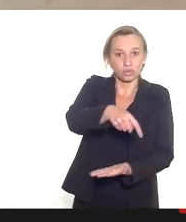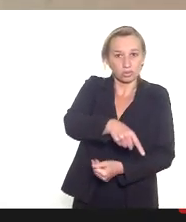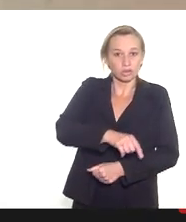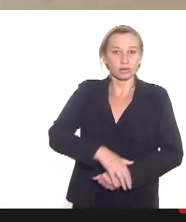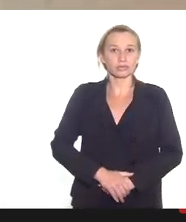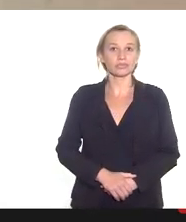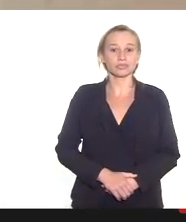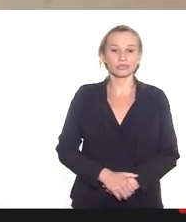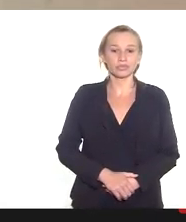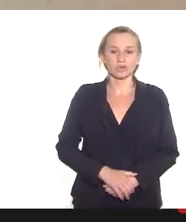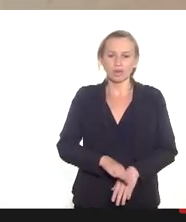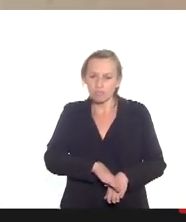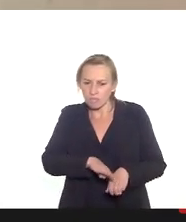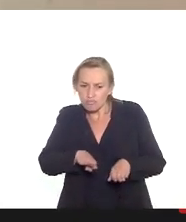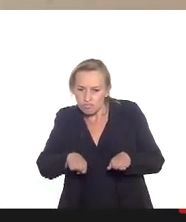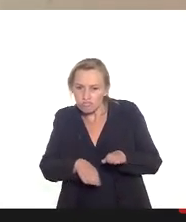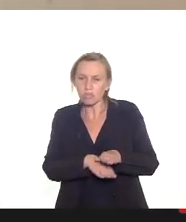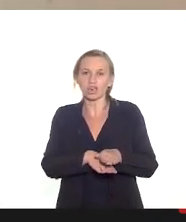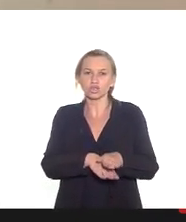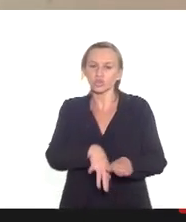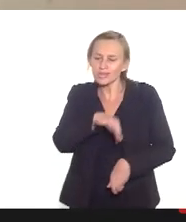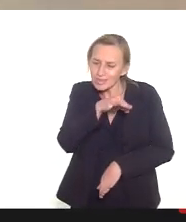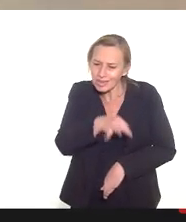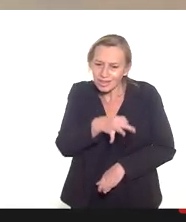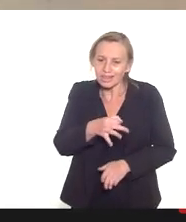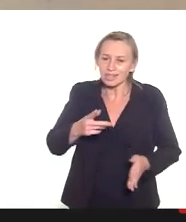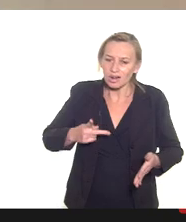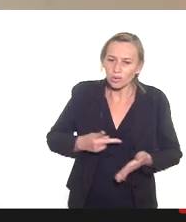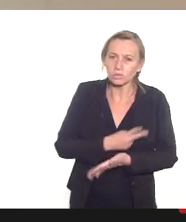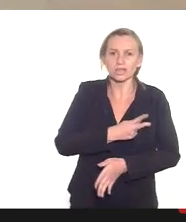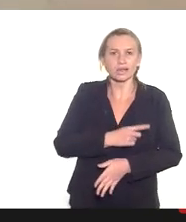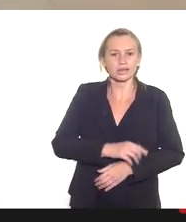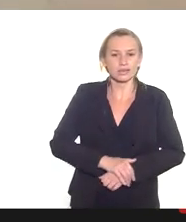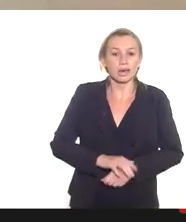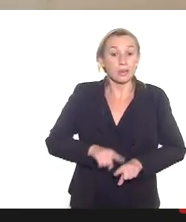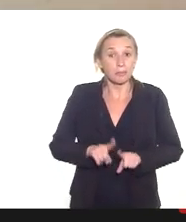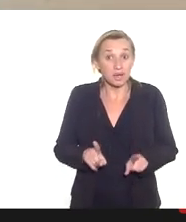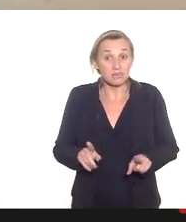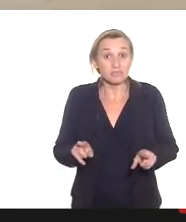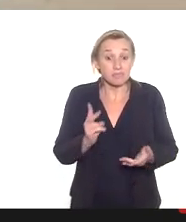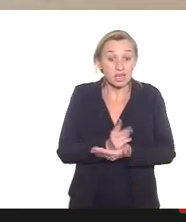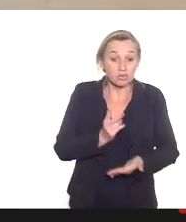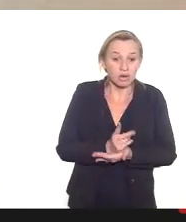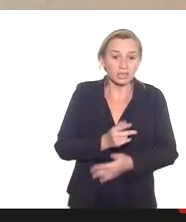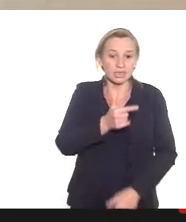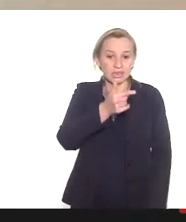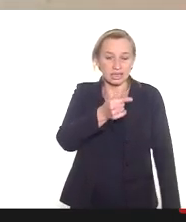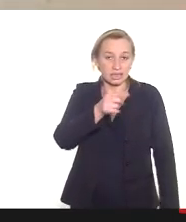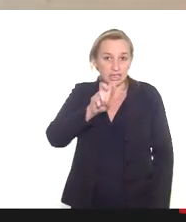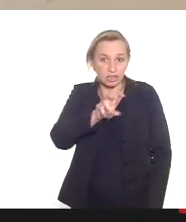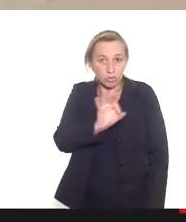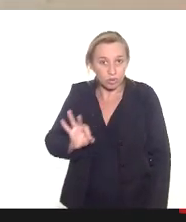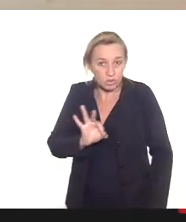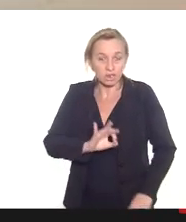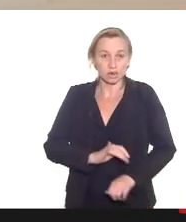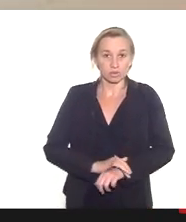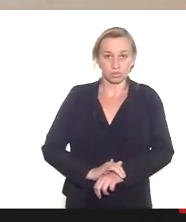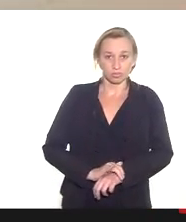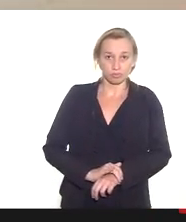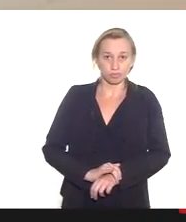aí Olá abaixo do que de fato acontece na ponta mas mesmo assim no nosso está na faixa de 75 por cento